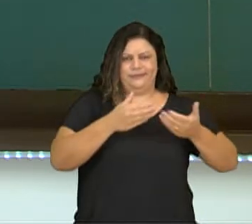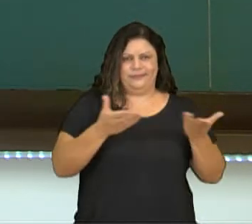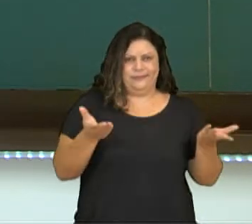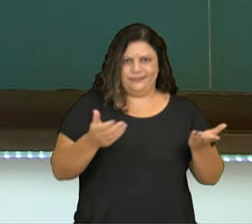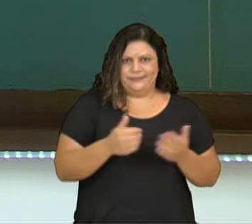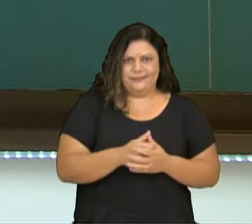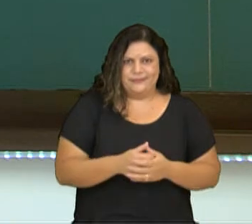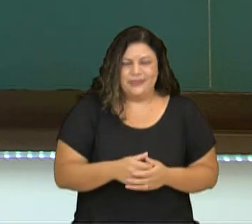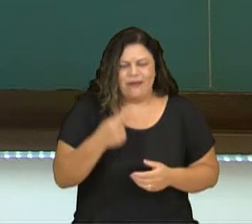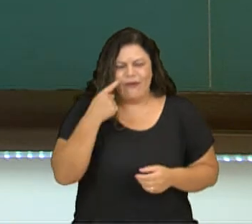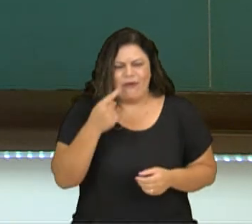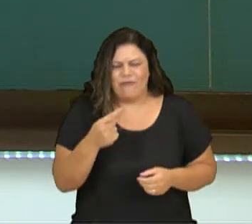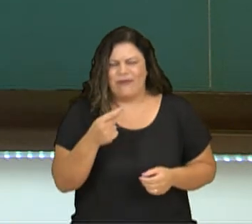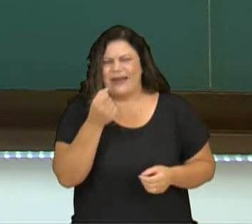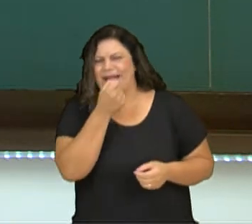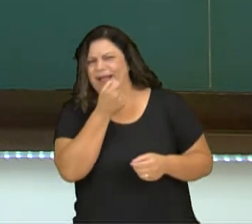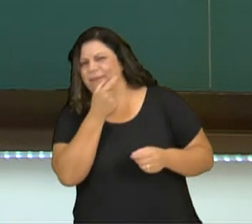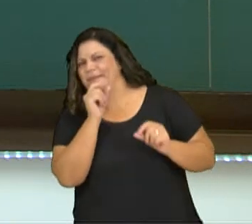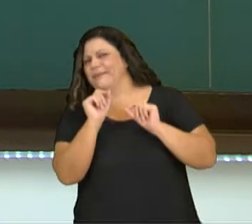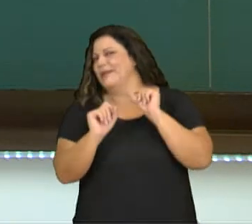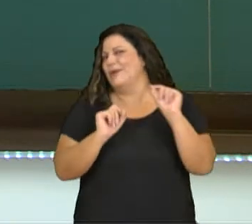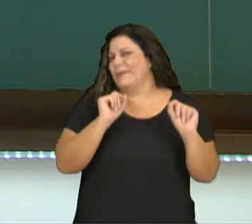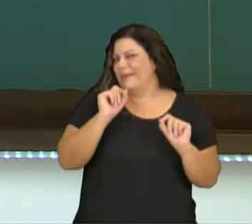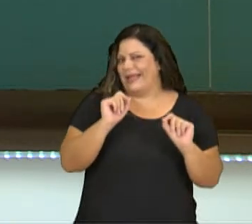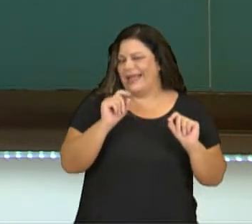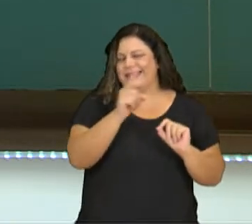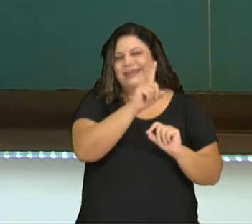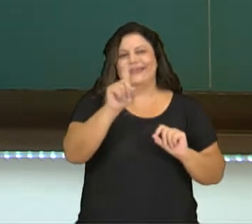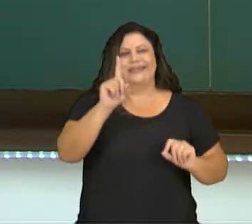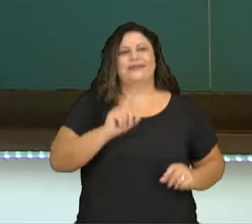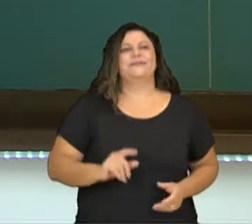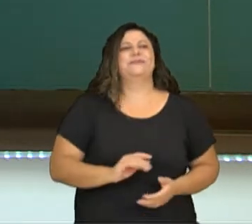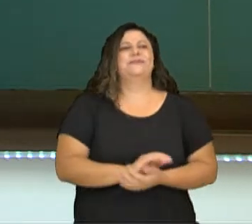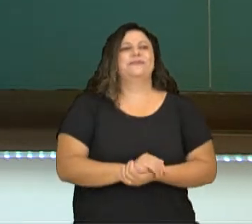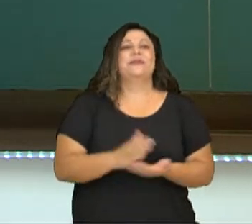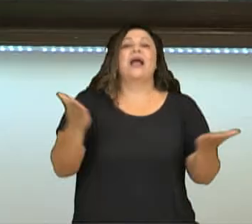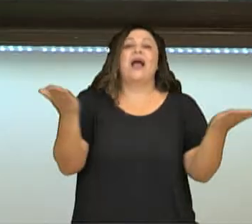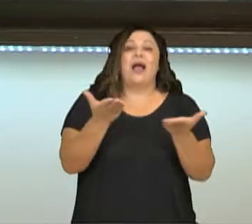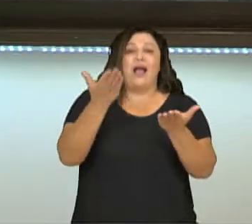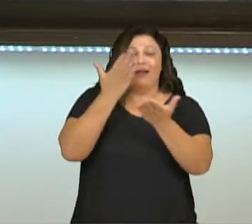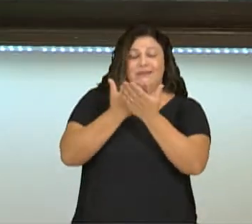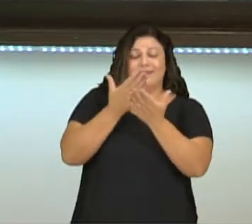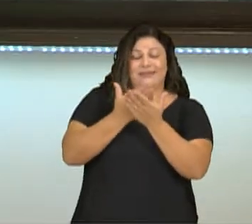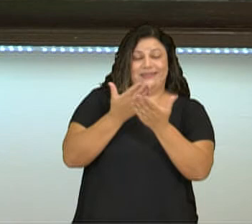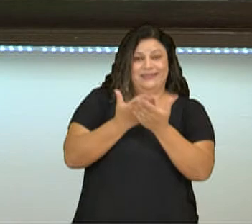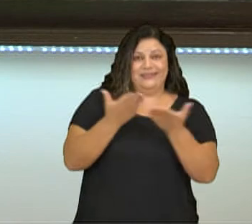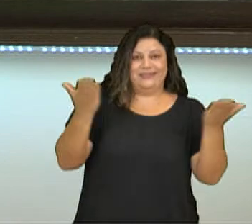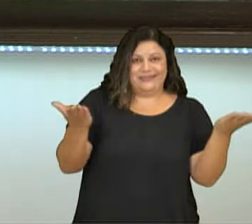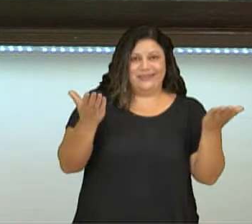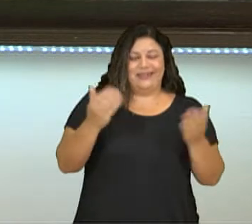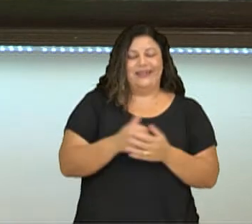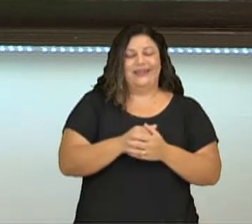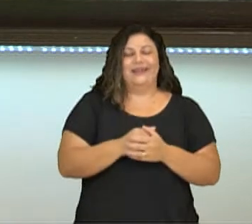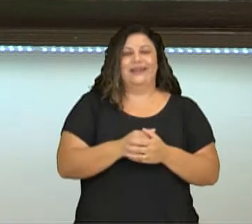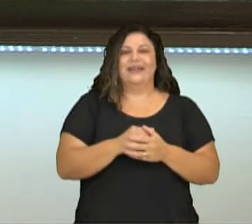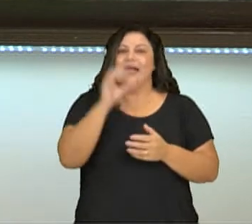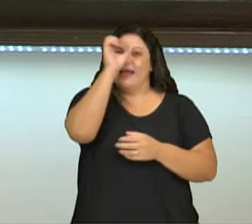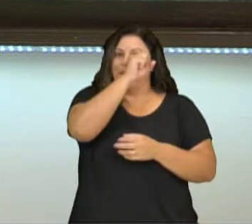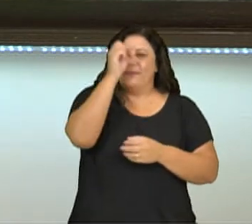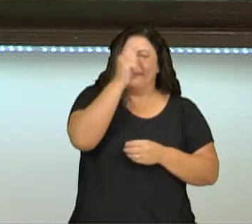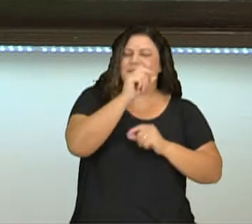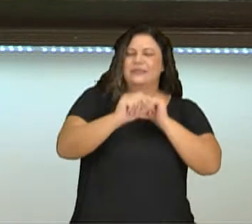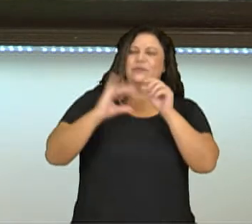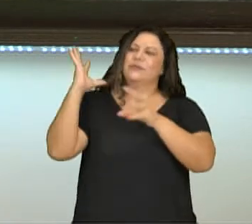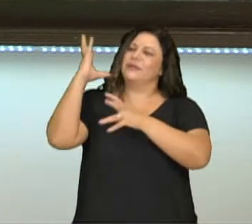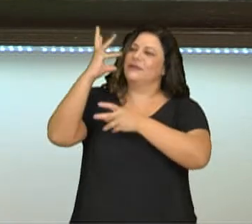não é, porque eu falei isso para vocês nesta aula, ok? Então, aqui, nesta aula, nós acabamos de ver, né, uma retomada